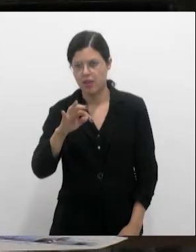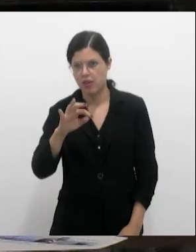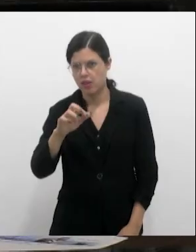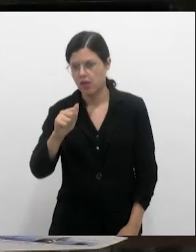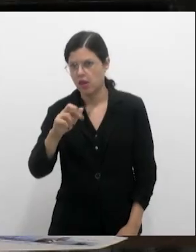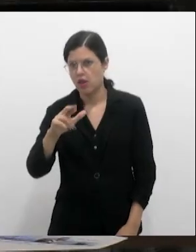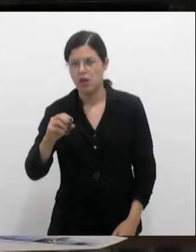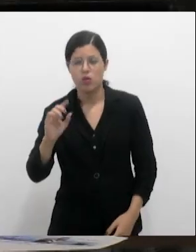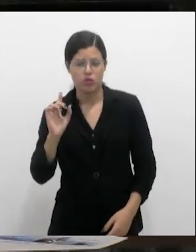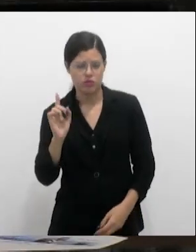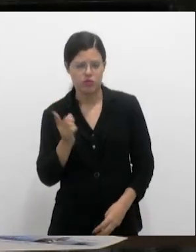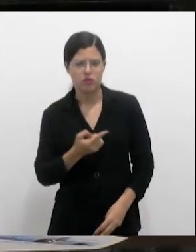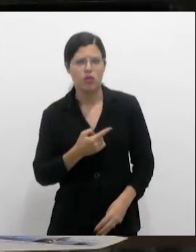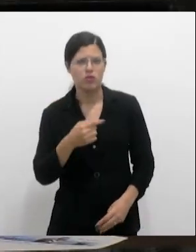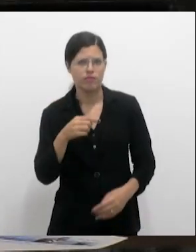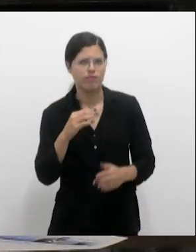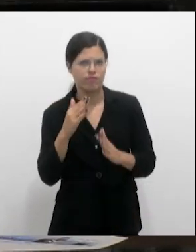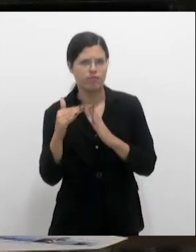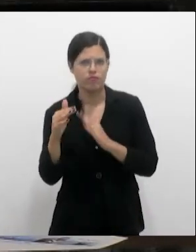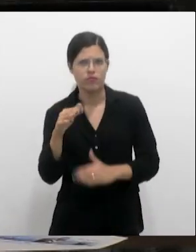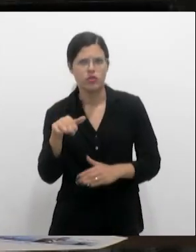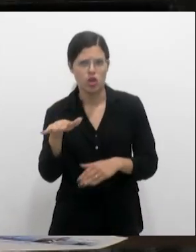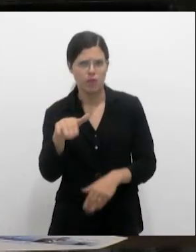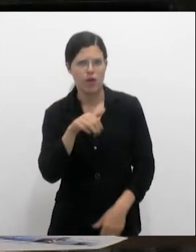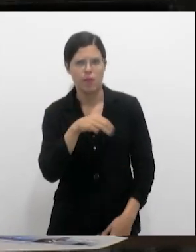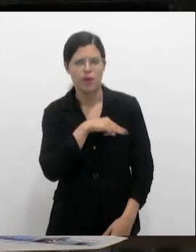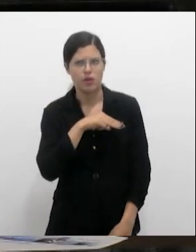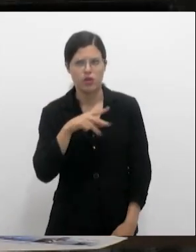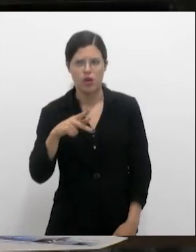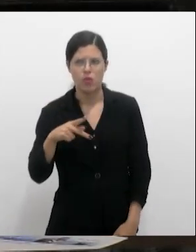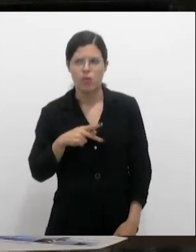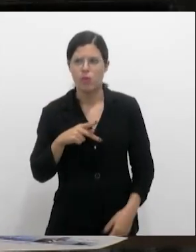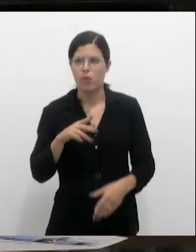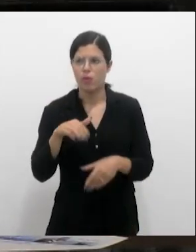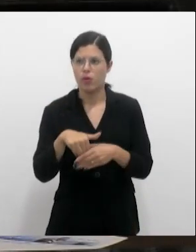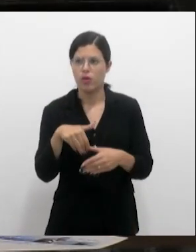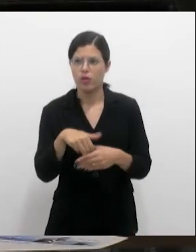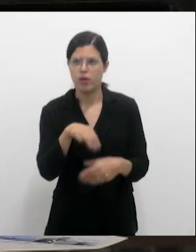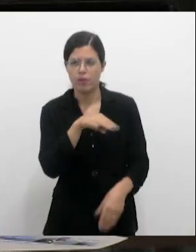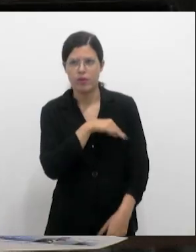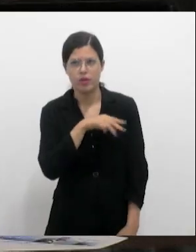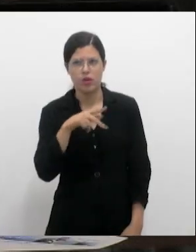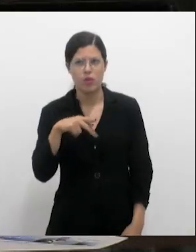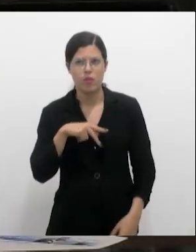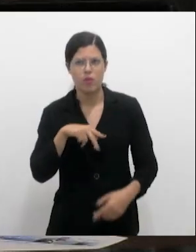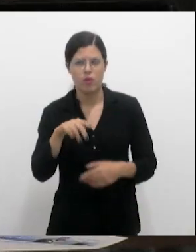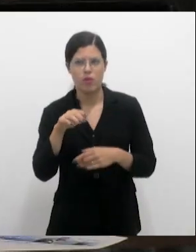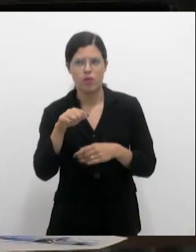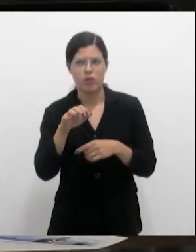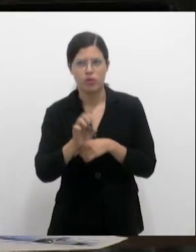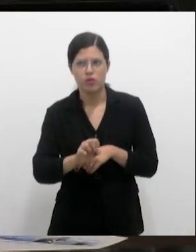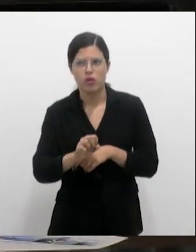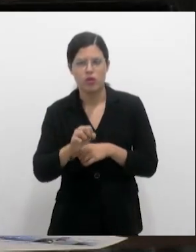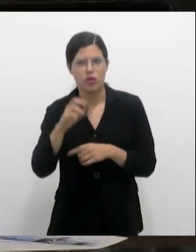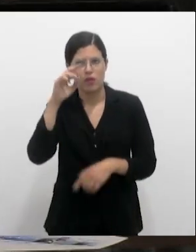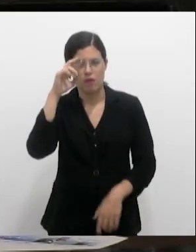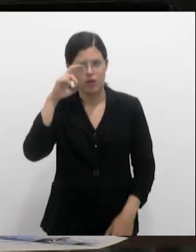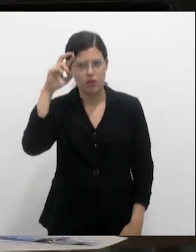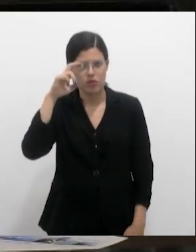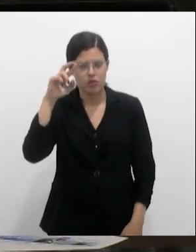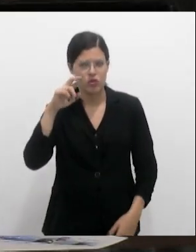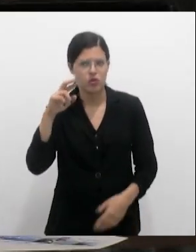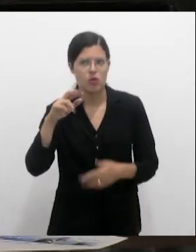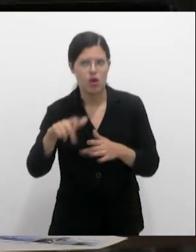nosso gabinete no Ministério Público Eleitoral, no Ministério Público do Estado, para que se investigue de forma minuciosa a